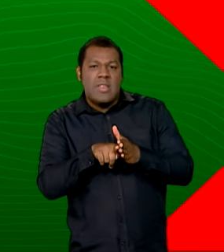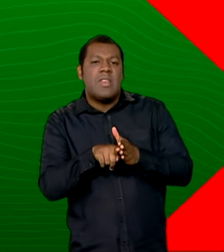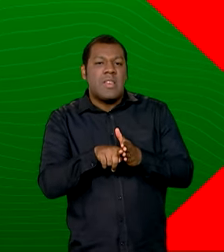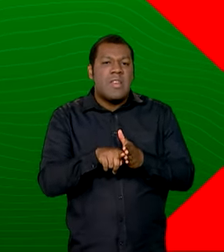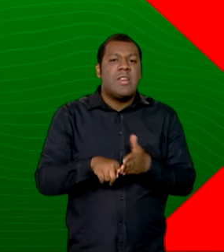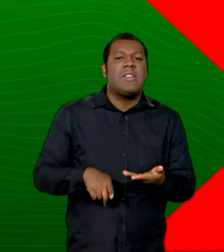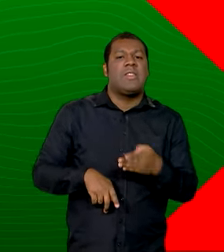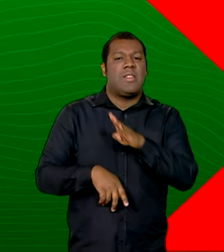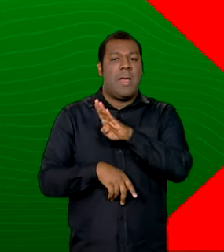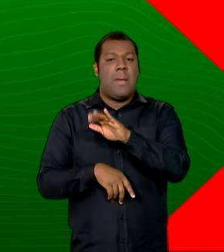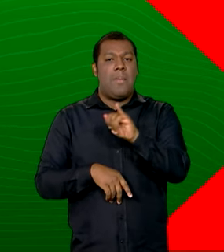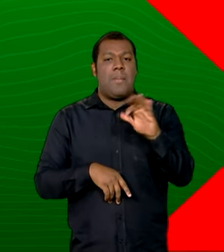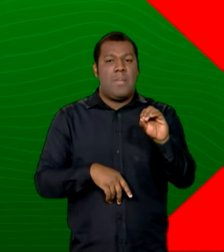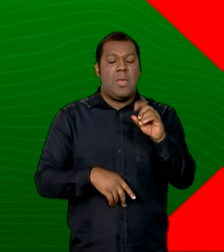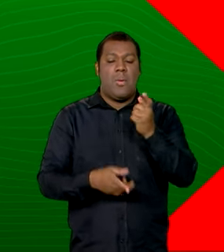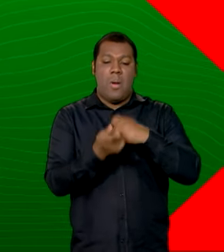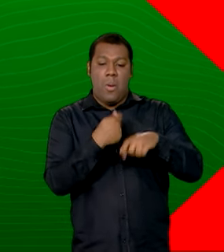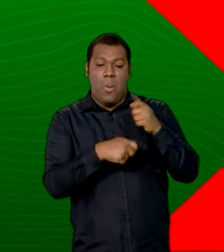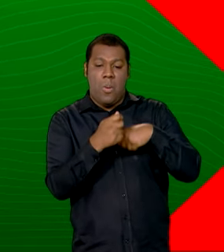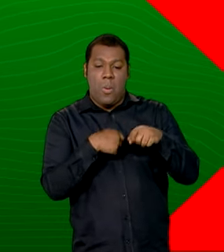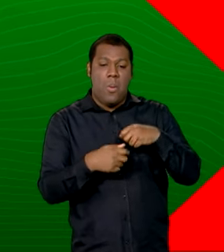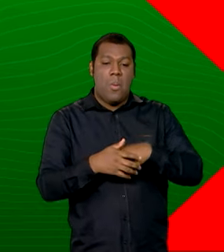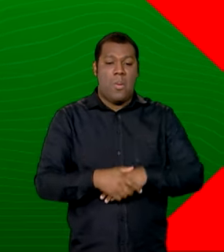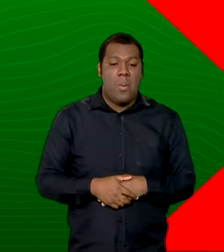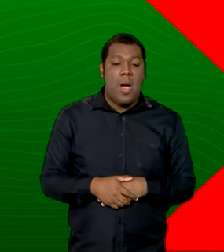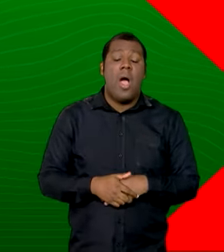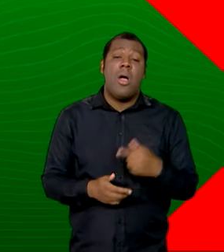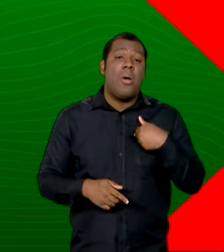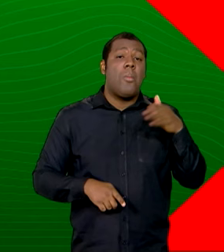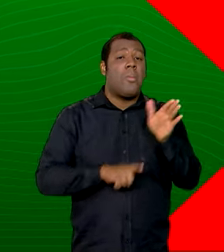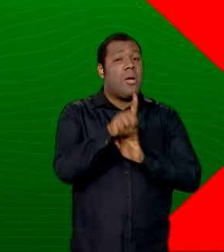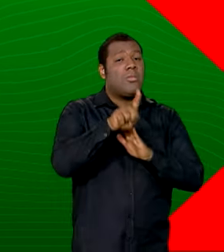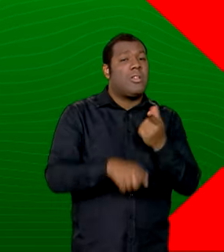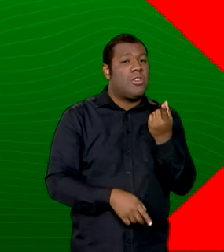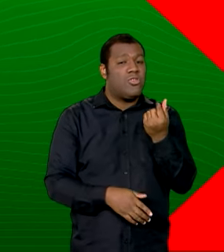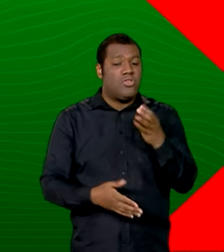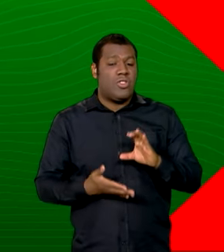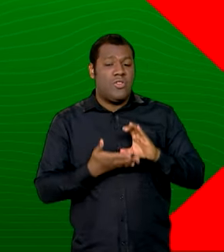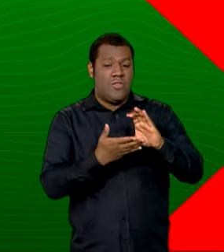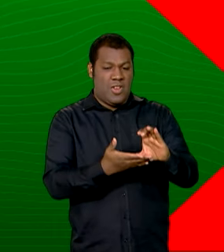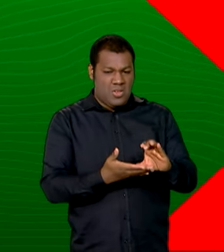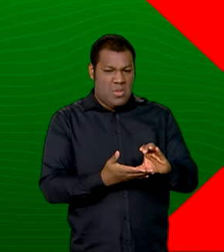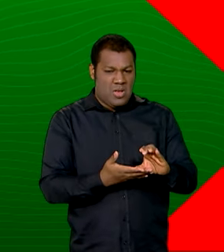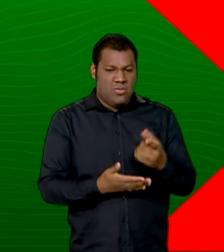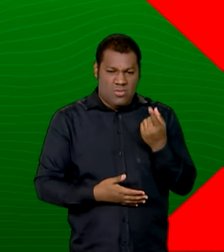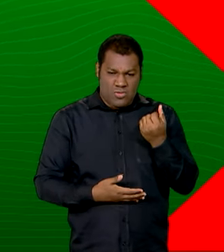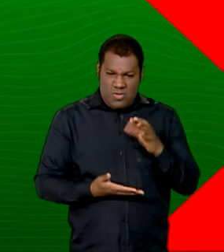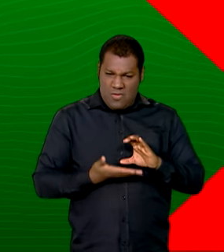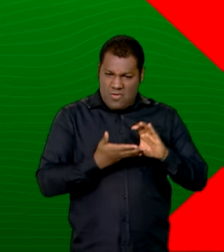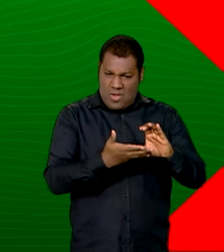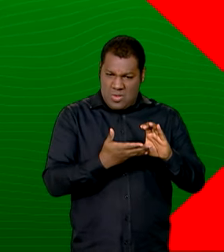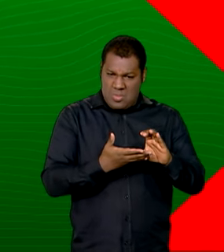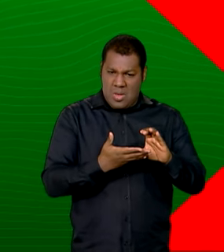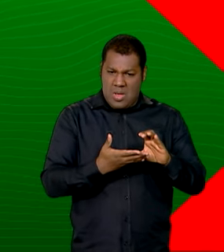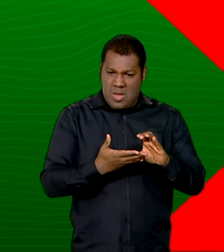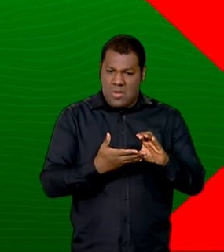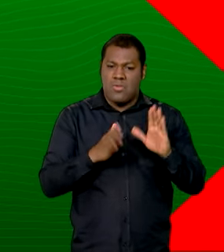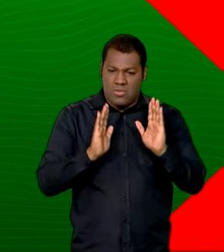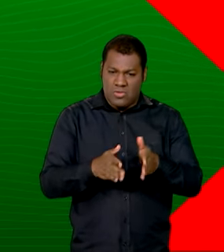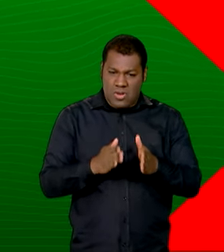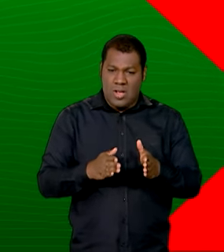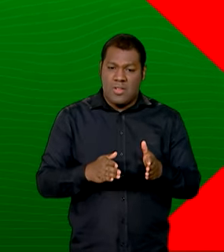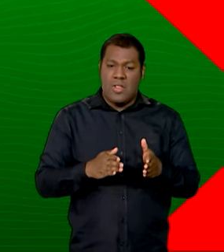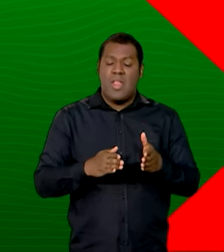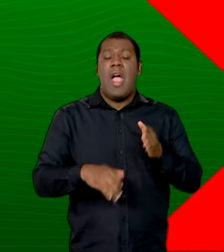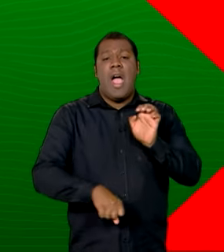bioeconomia a pergunta é a seguinte esses recursos Ministro já estão sendo liberados e como o Amapá